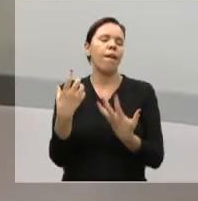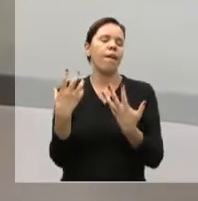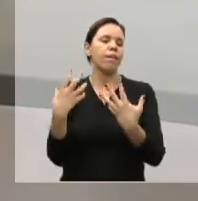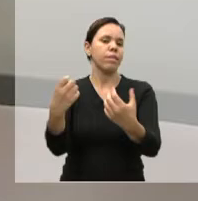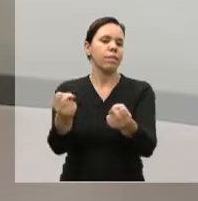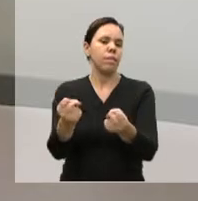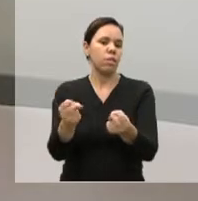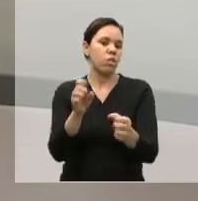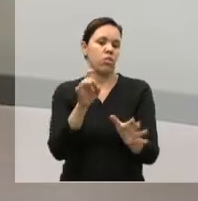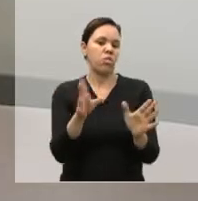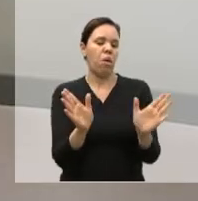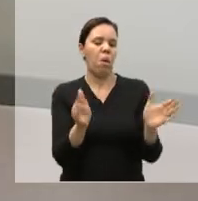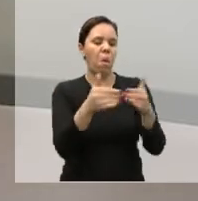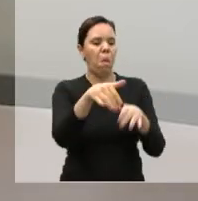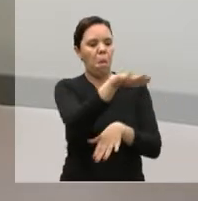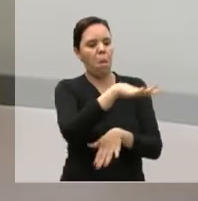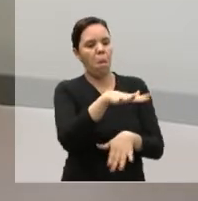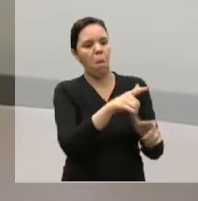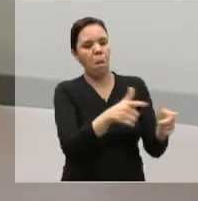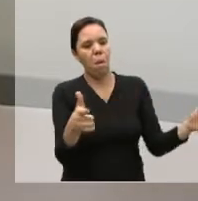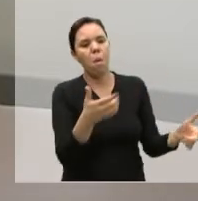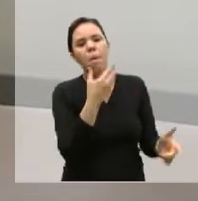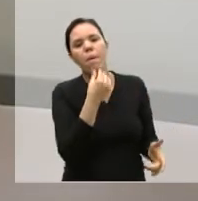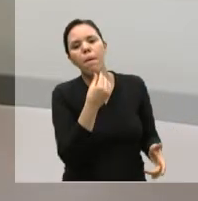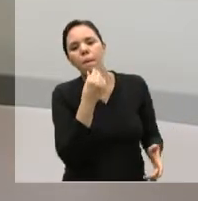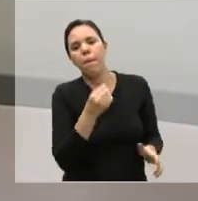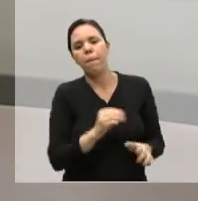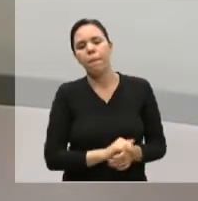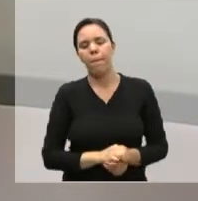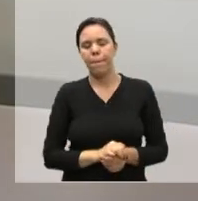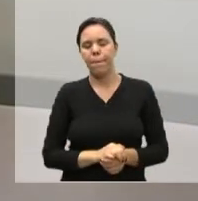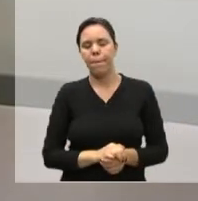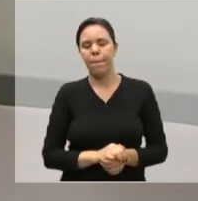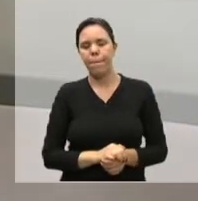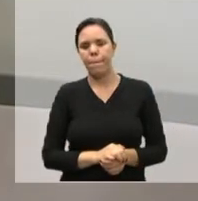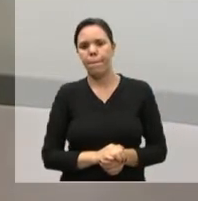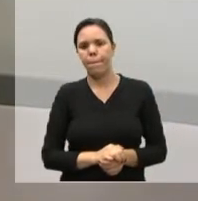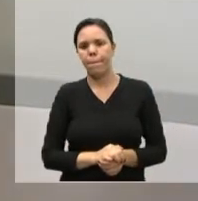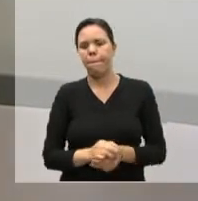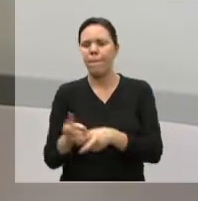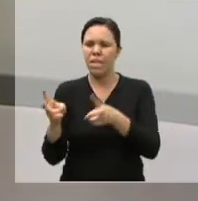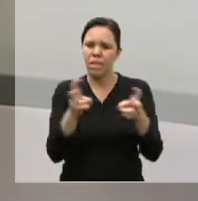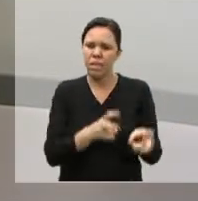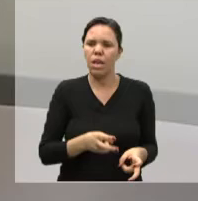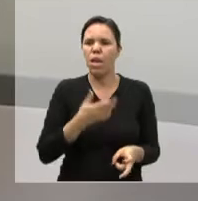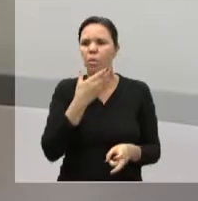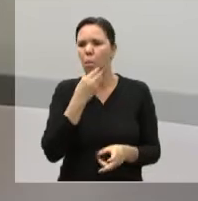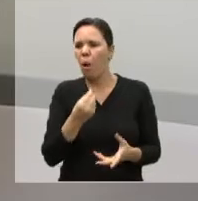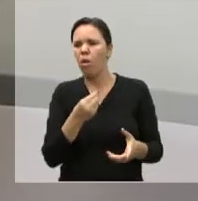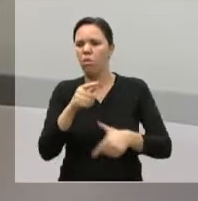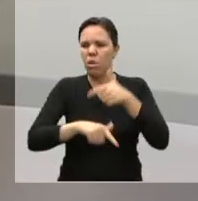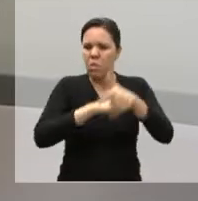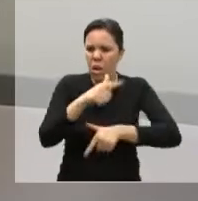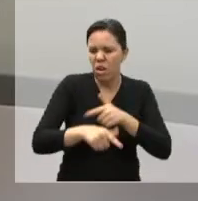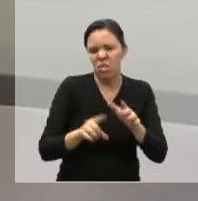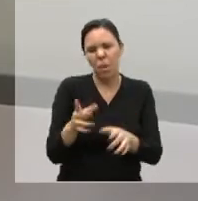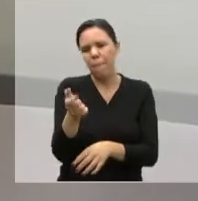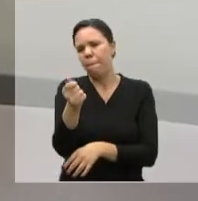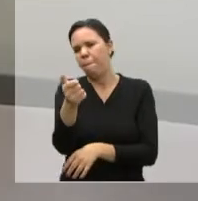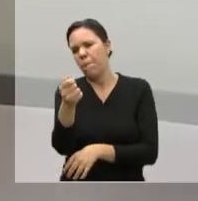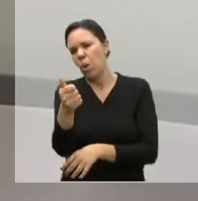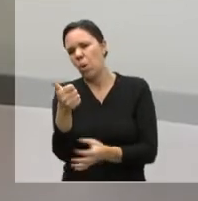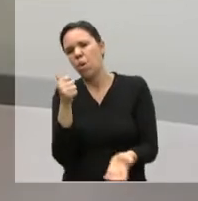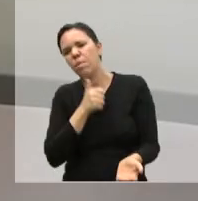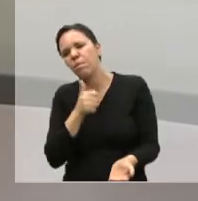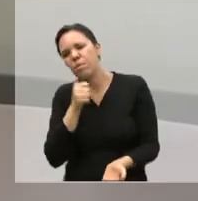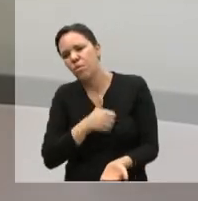os homens, a gente vê muitos homens na ciência, são poucas as mulheres que são cientistas e